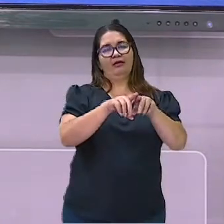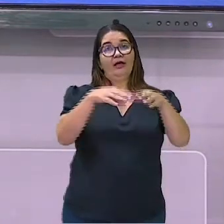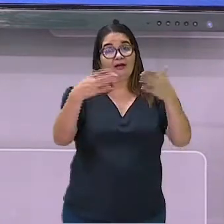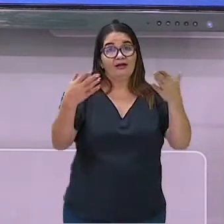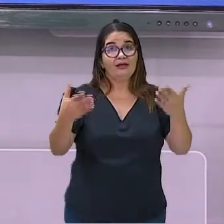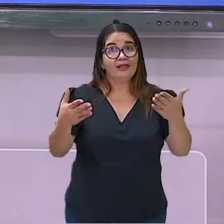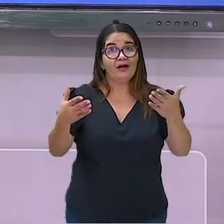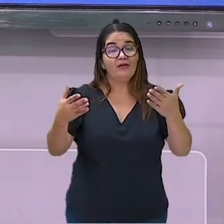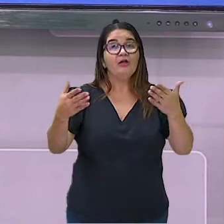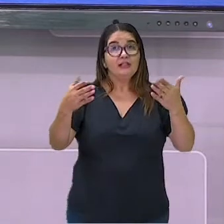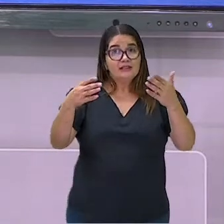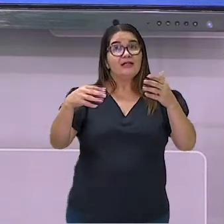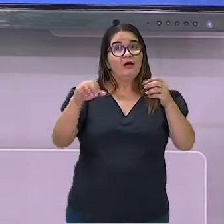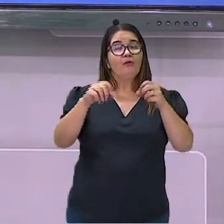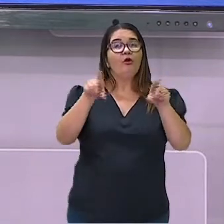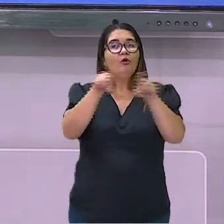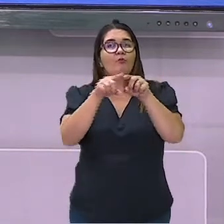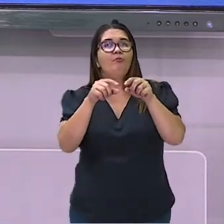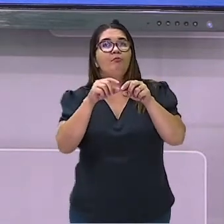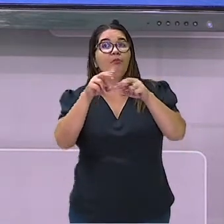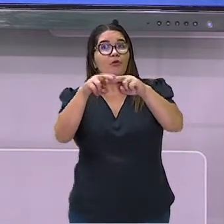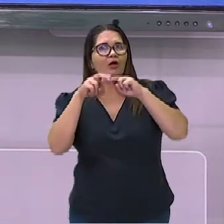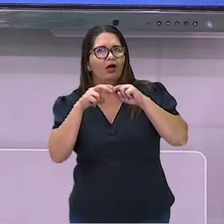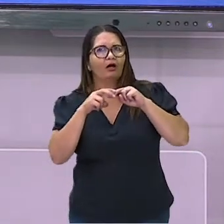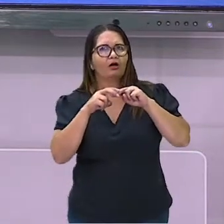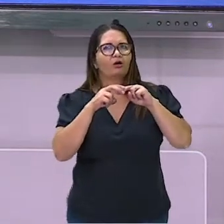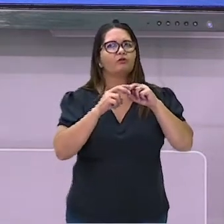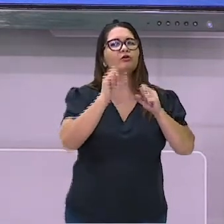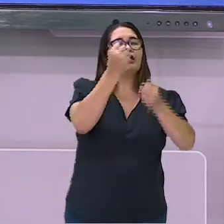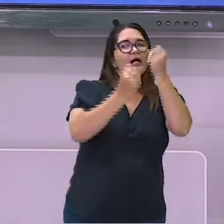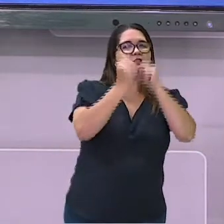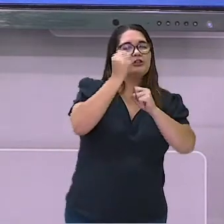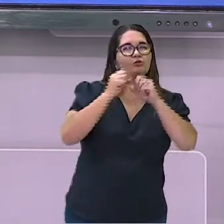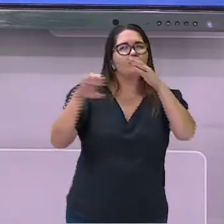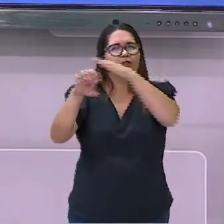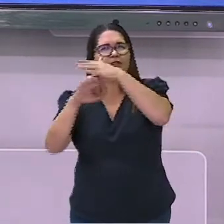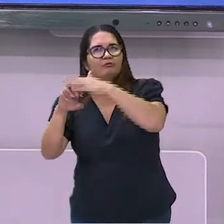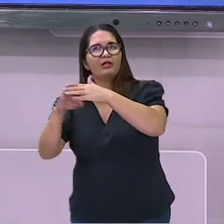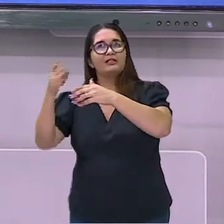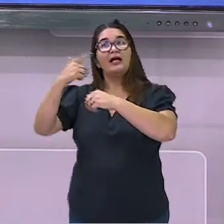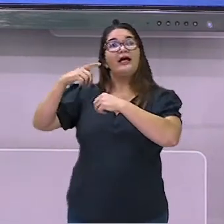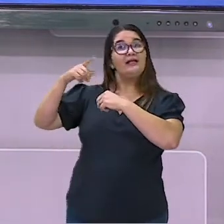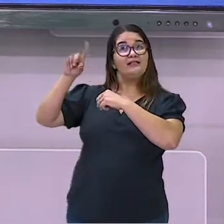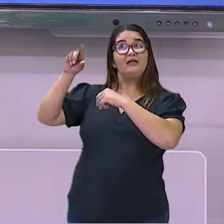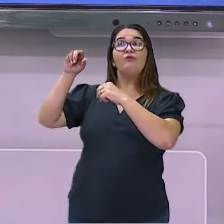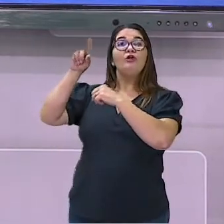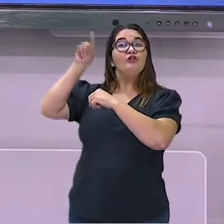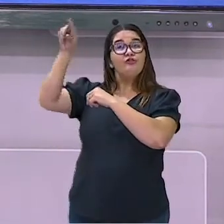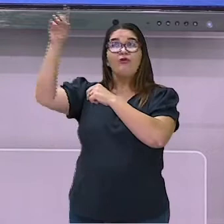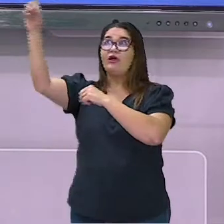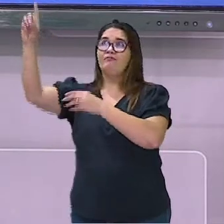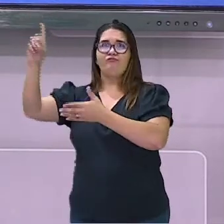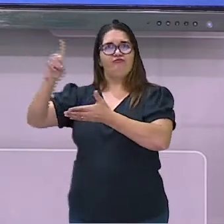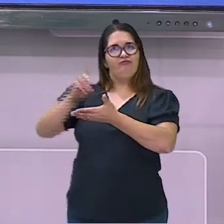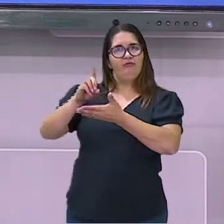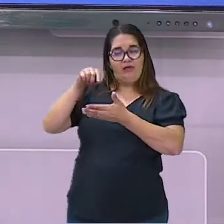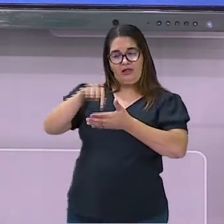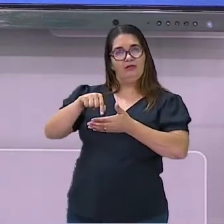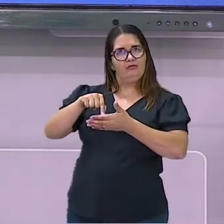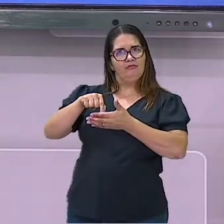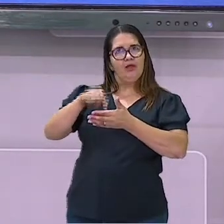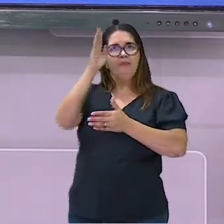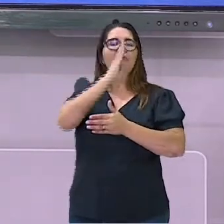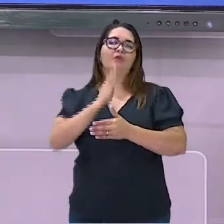ondas de depressões financeiras. Então, nós sobrevivemos com